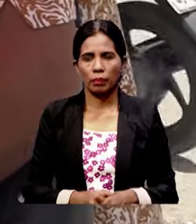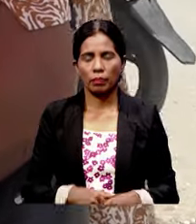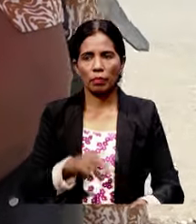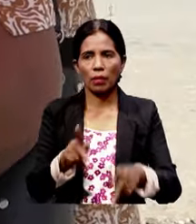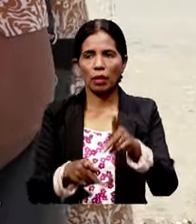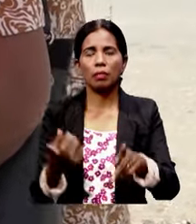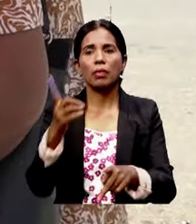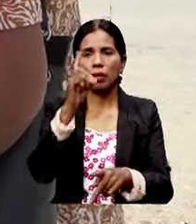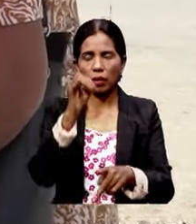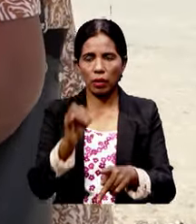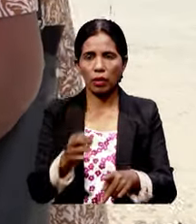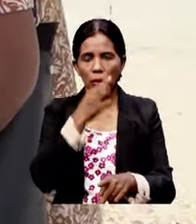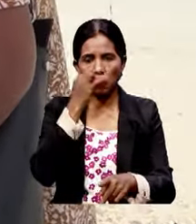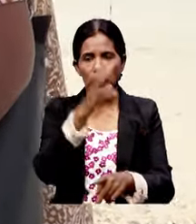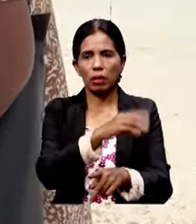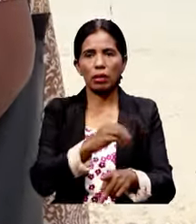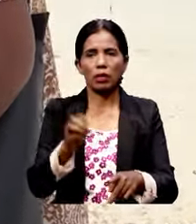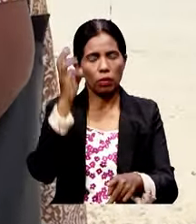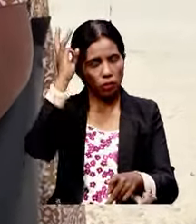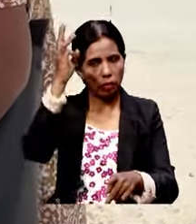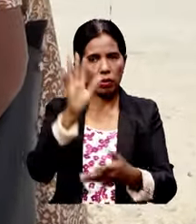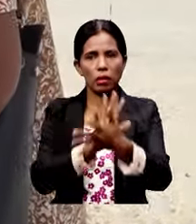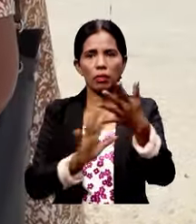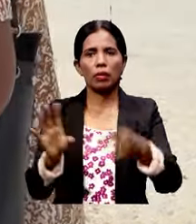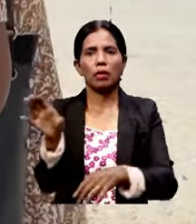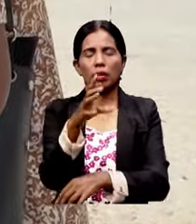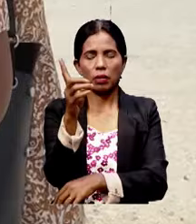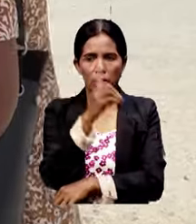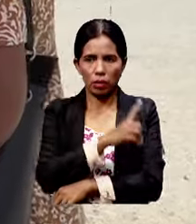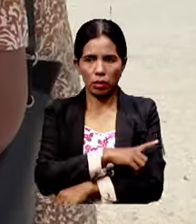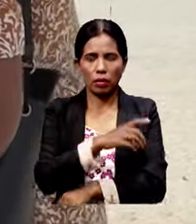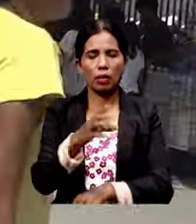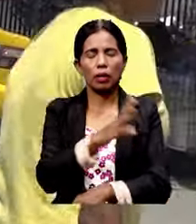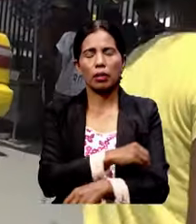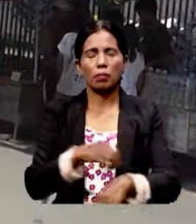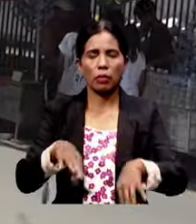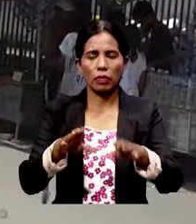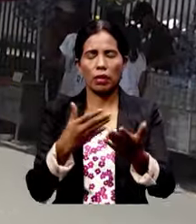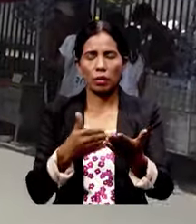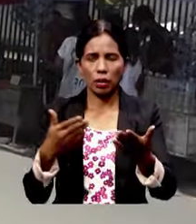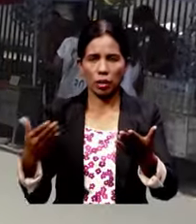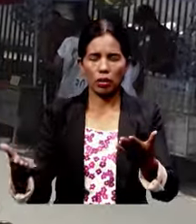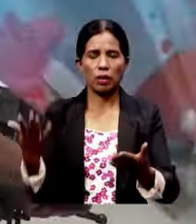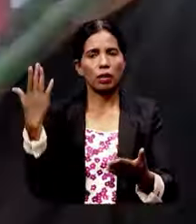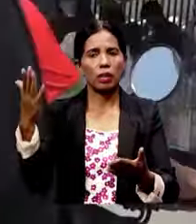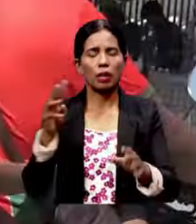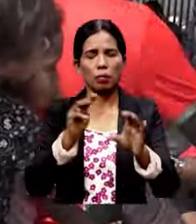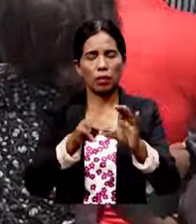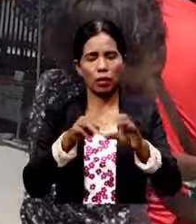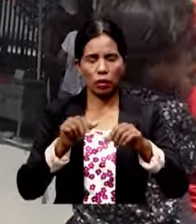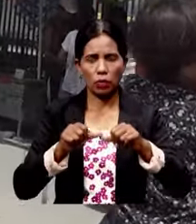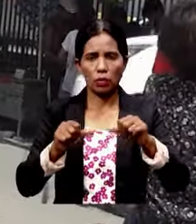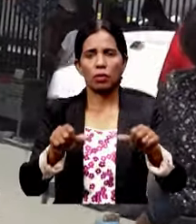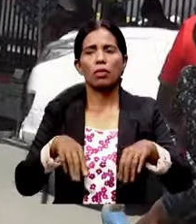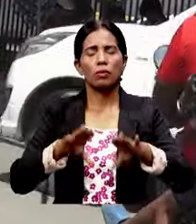Comunidade e a capital dele, triste, não preocupa e a celebração Natal Tinané, Tamba Folha em Sassan, necessidade básica e em mercado continua